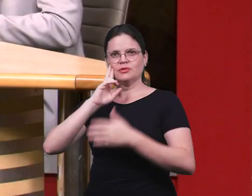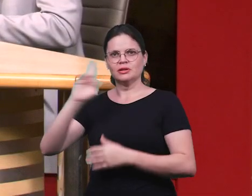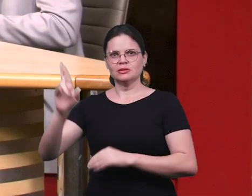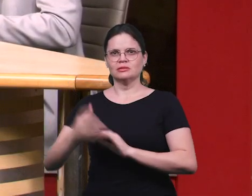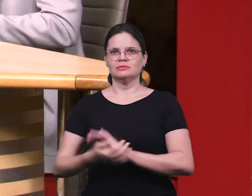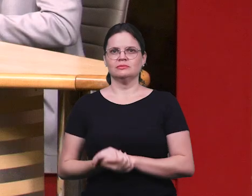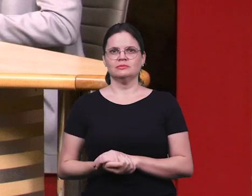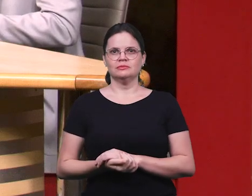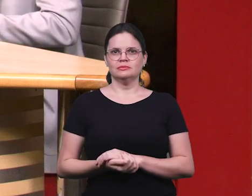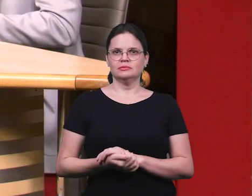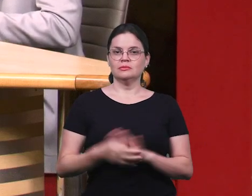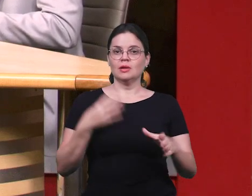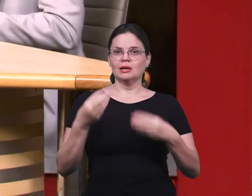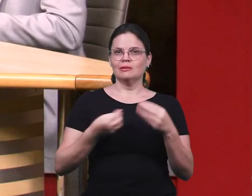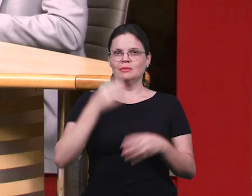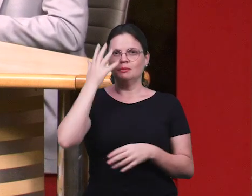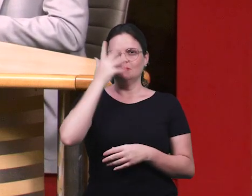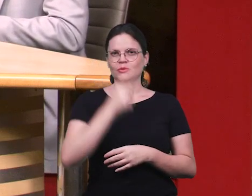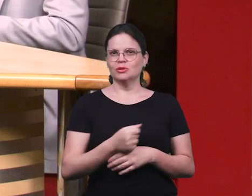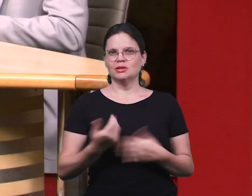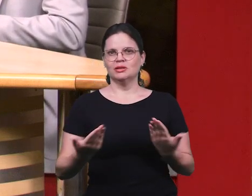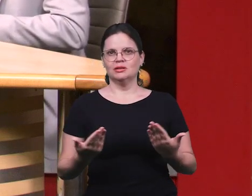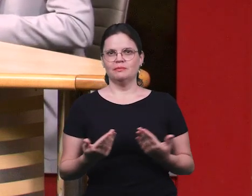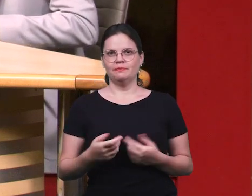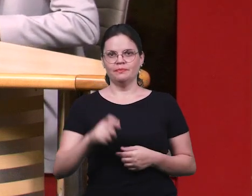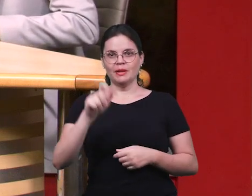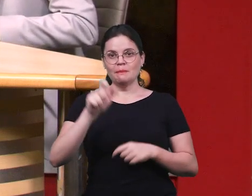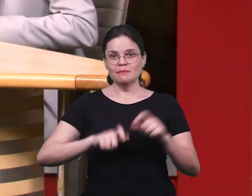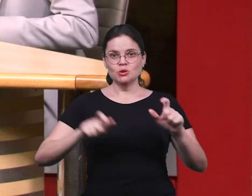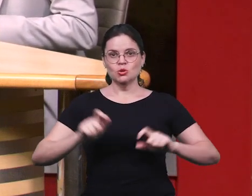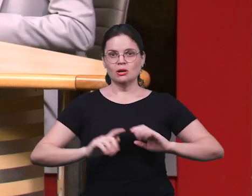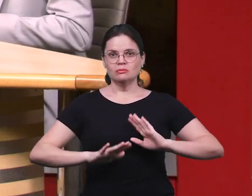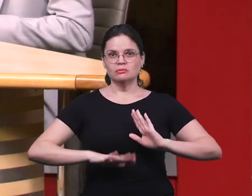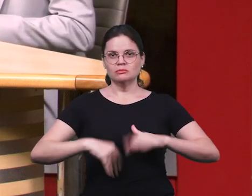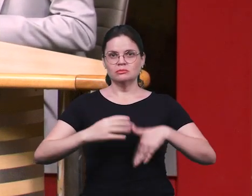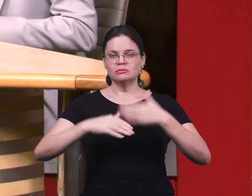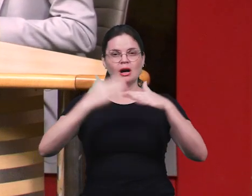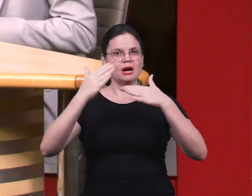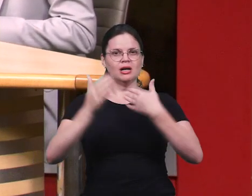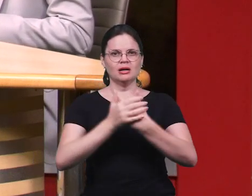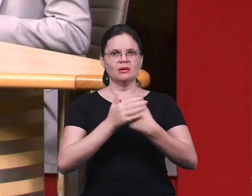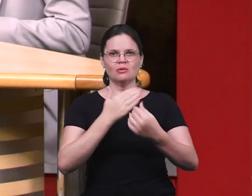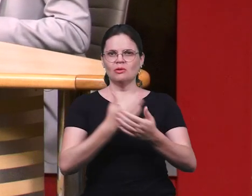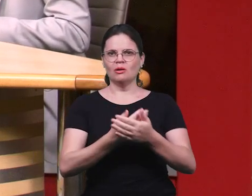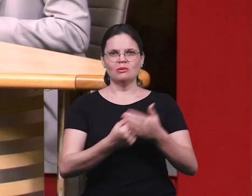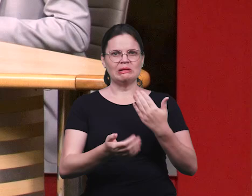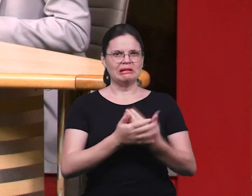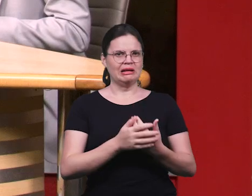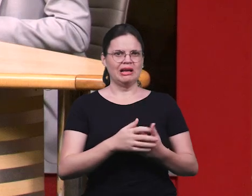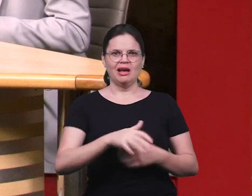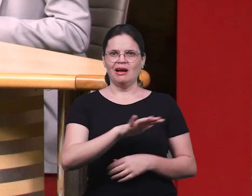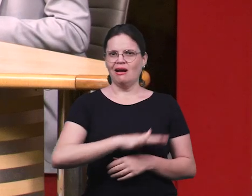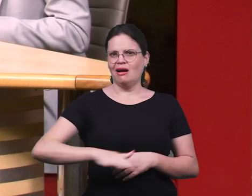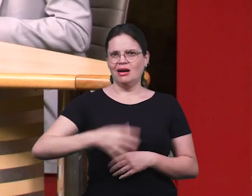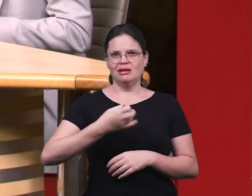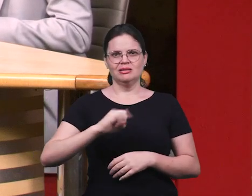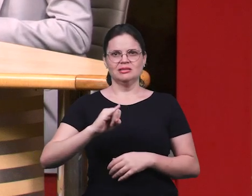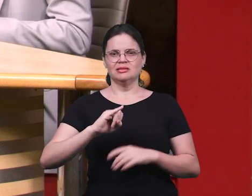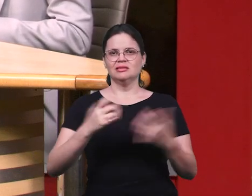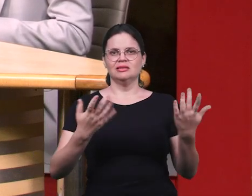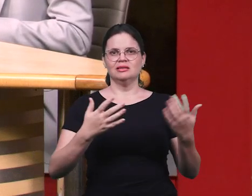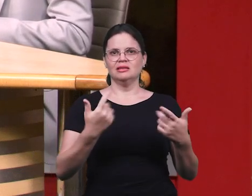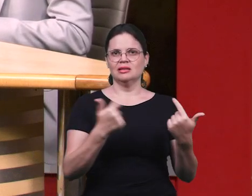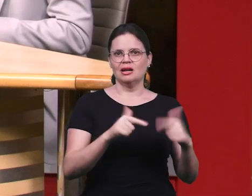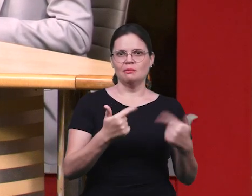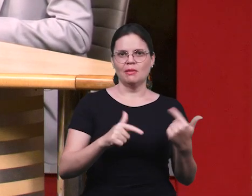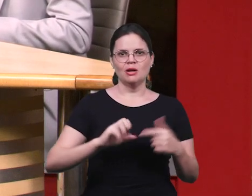E quando é bonito, quando você vê uma pessoa que ela prosperou, em qual campo que for que nós citamos, e ele